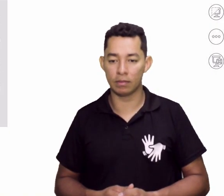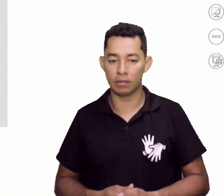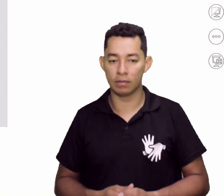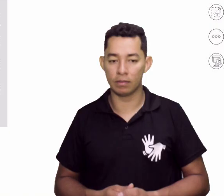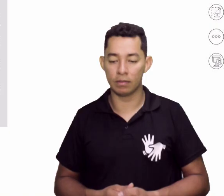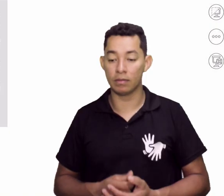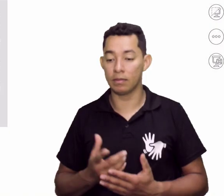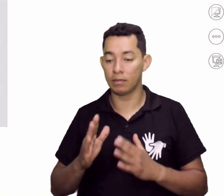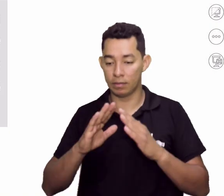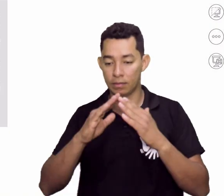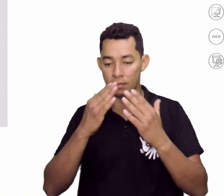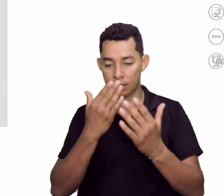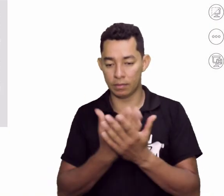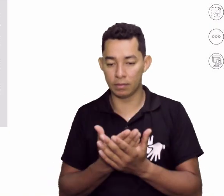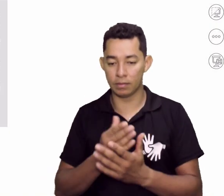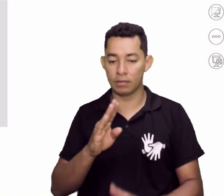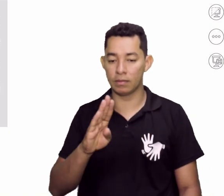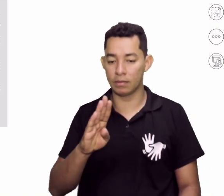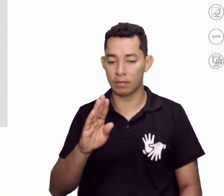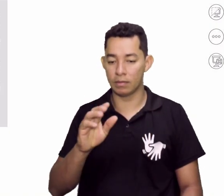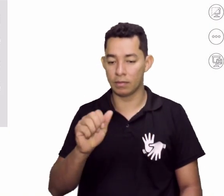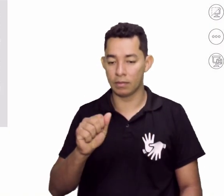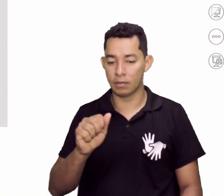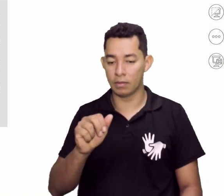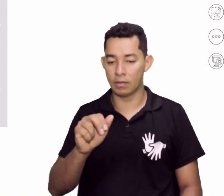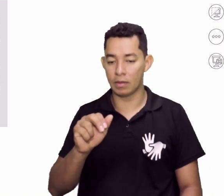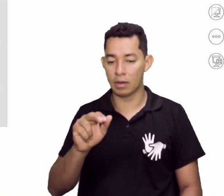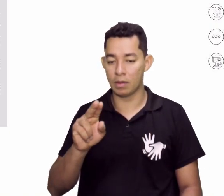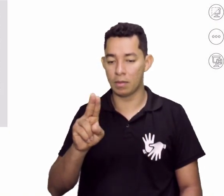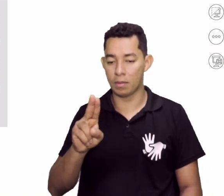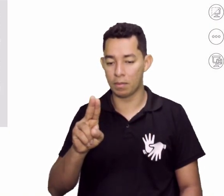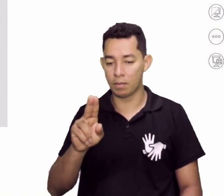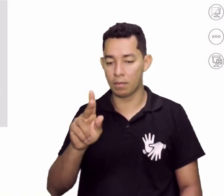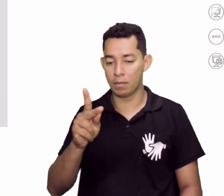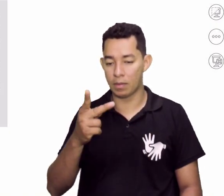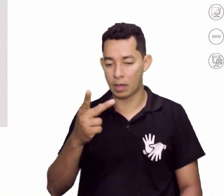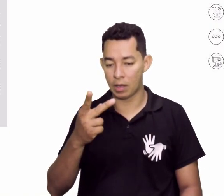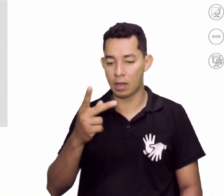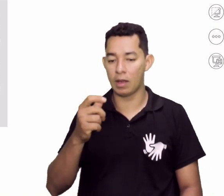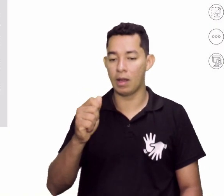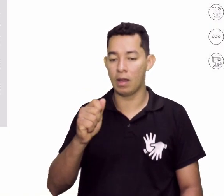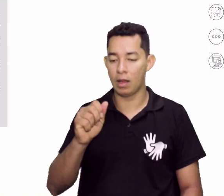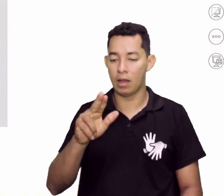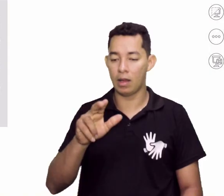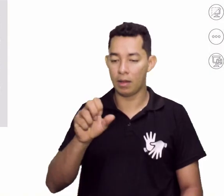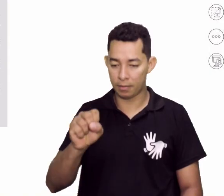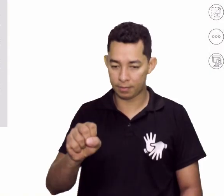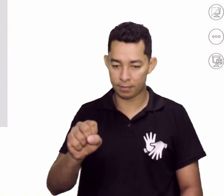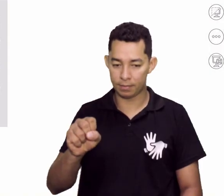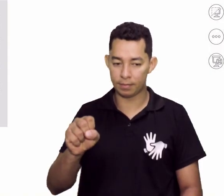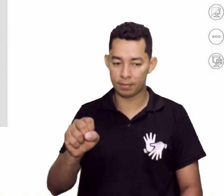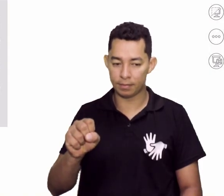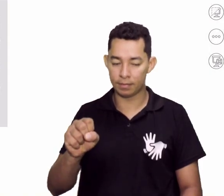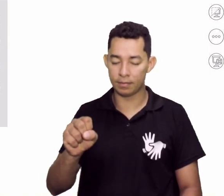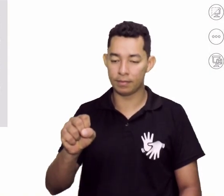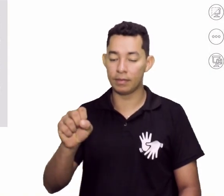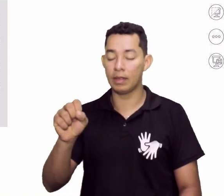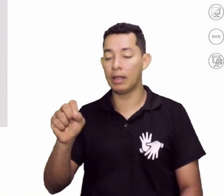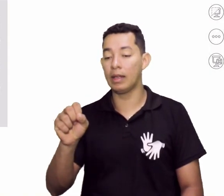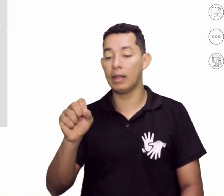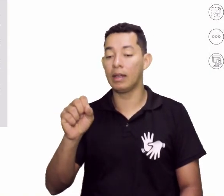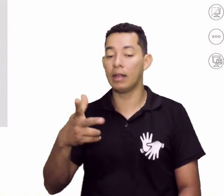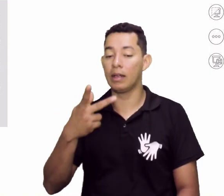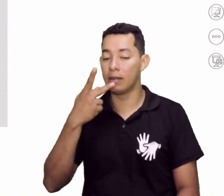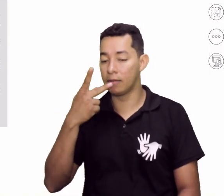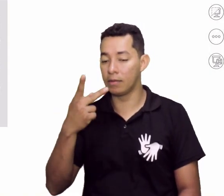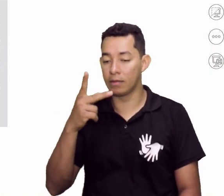Na escola Bauhaus, quem é que lembra aí de Renato Russo, né, do Legião Urbana, falando sobre